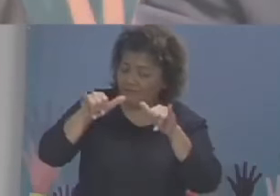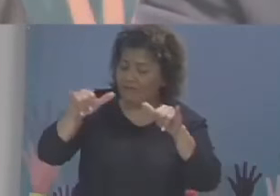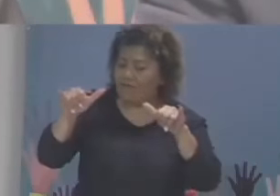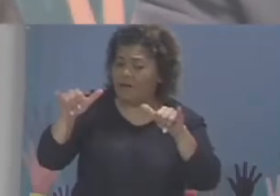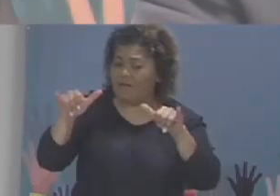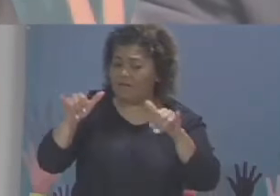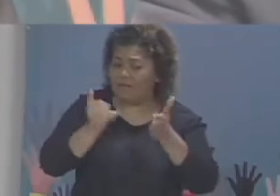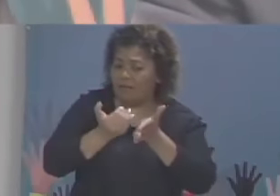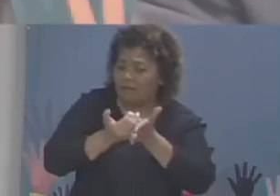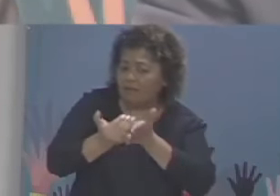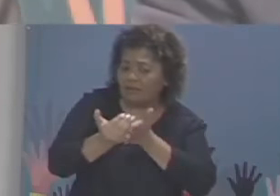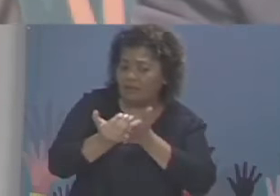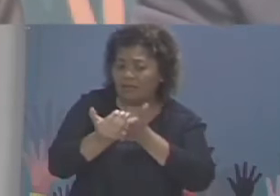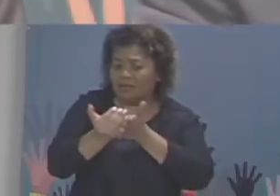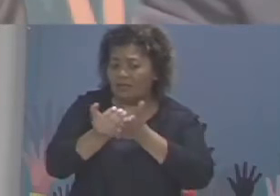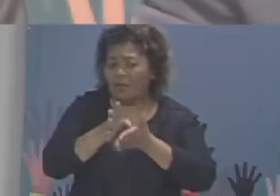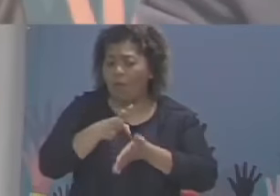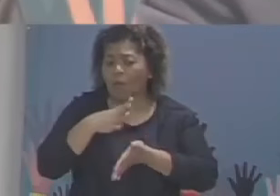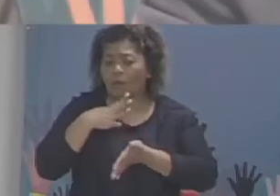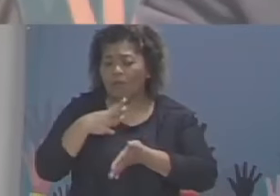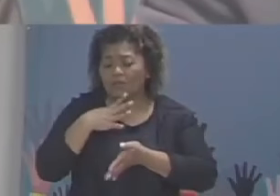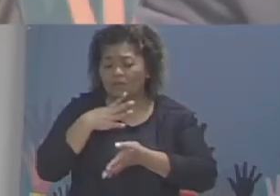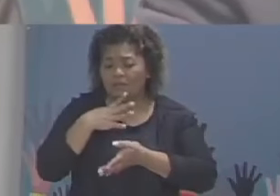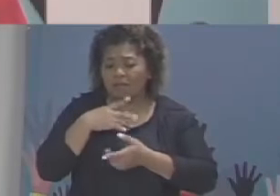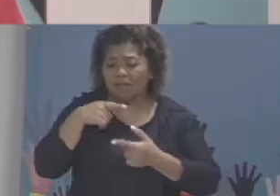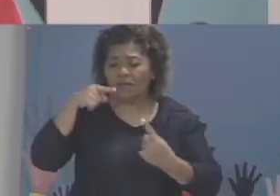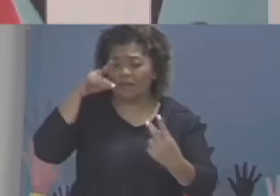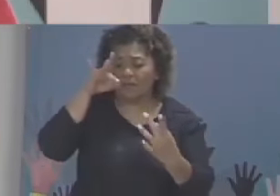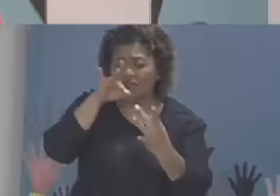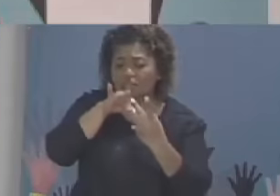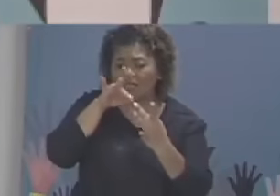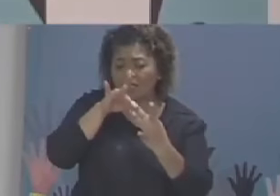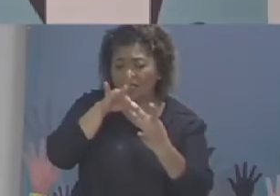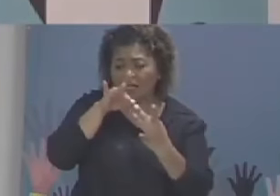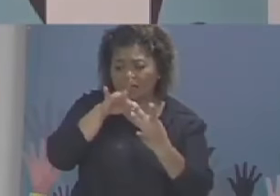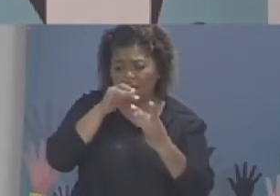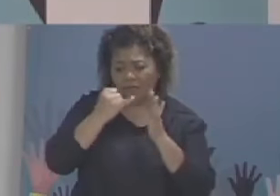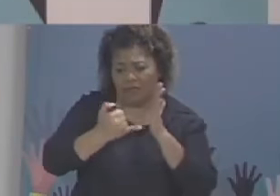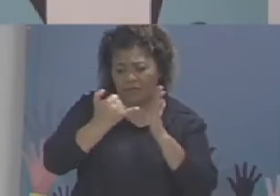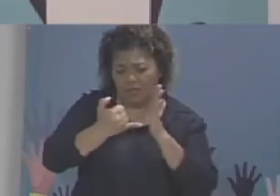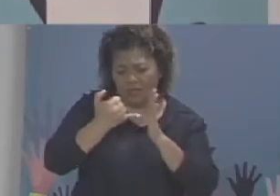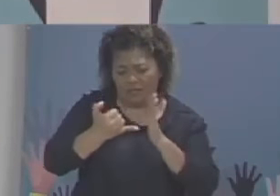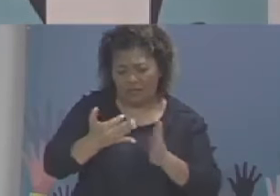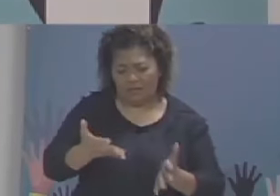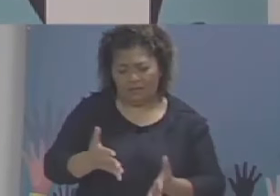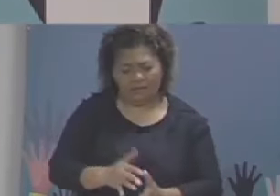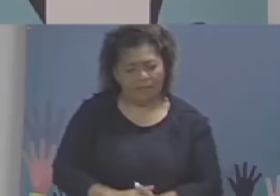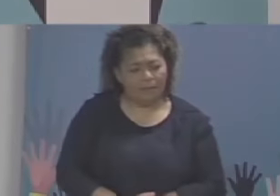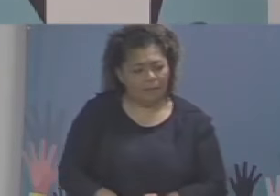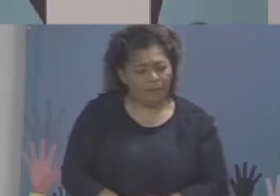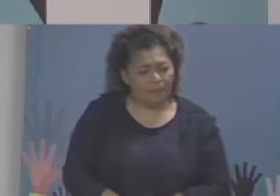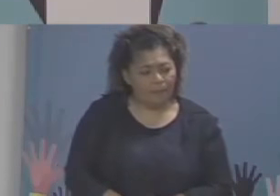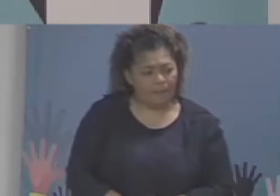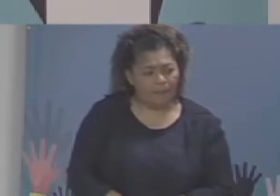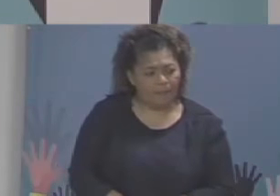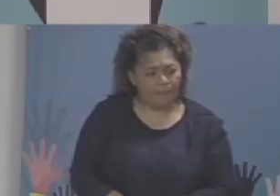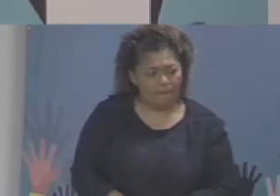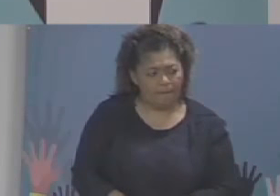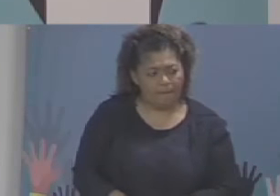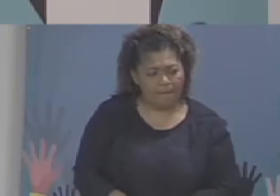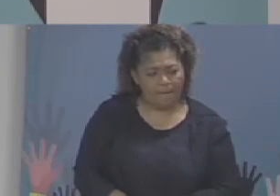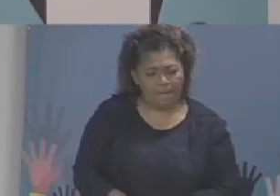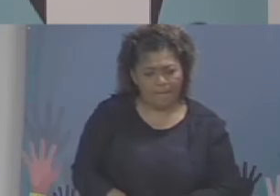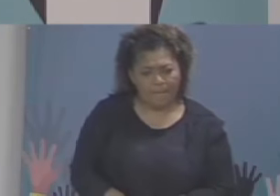dessa ferramenta de canal de comunicação direto com a entidade que o representa. Obrigado, candidato. Sorteio, por favor.